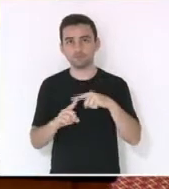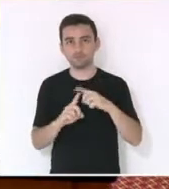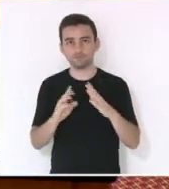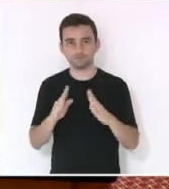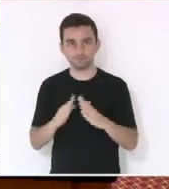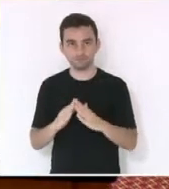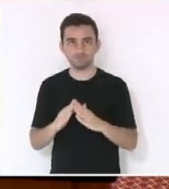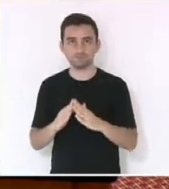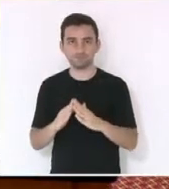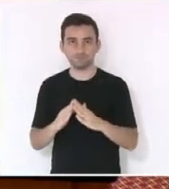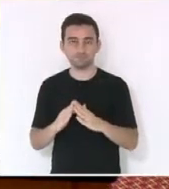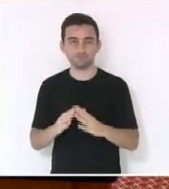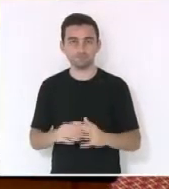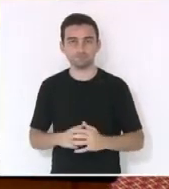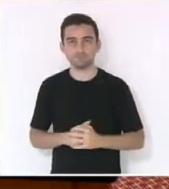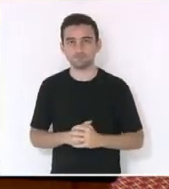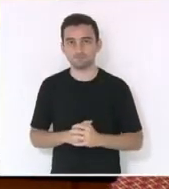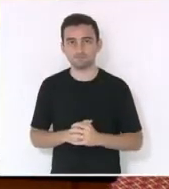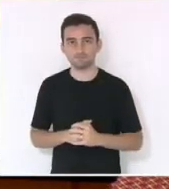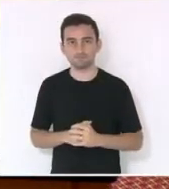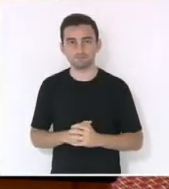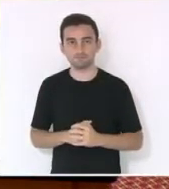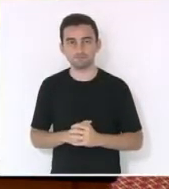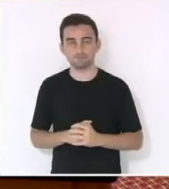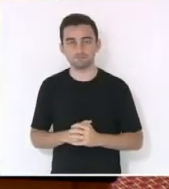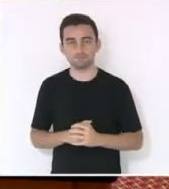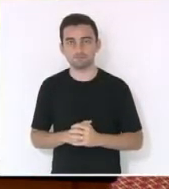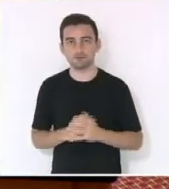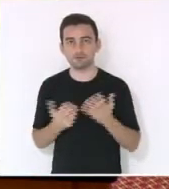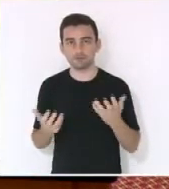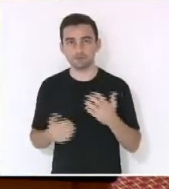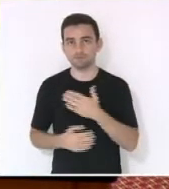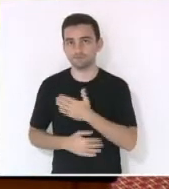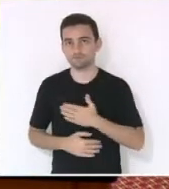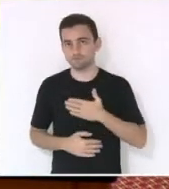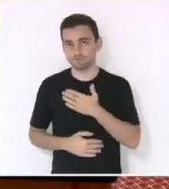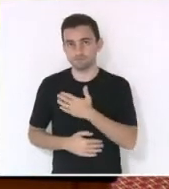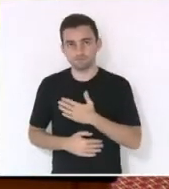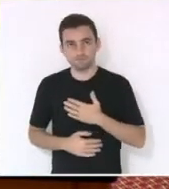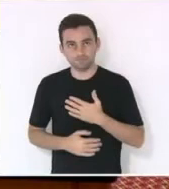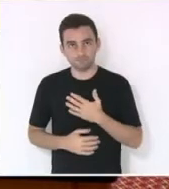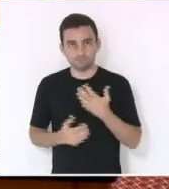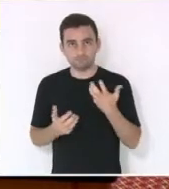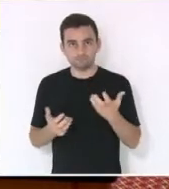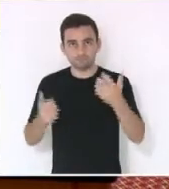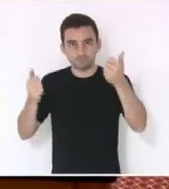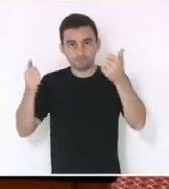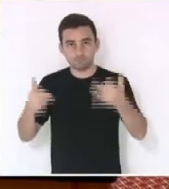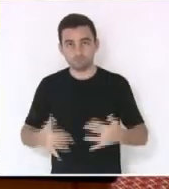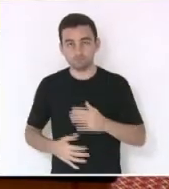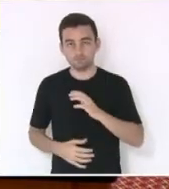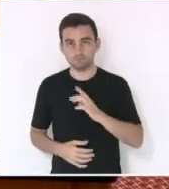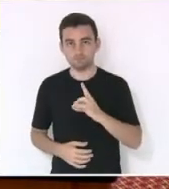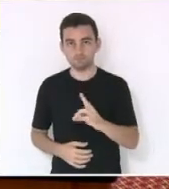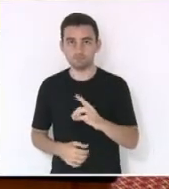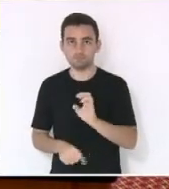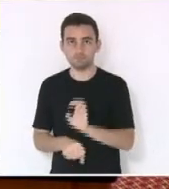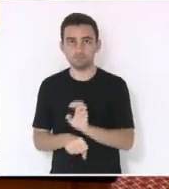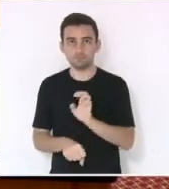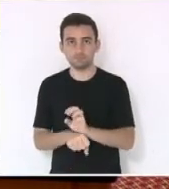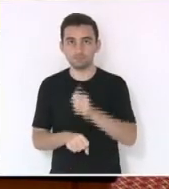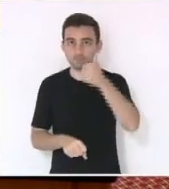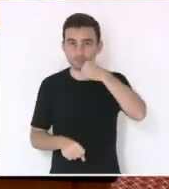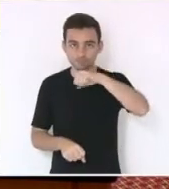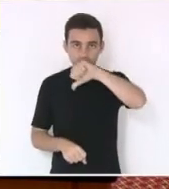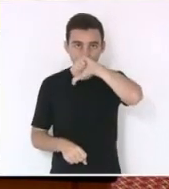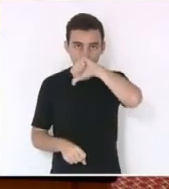de hoje. Mas gostaria de falar para Andréa Carvalho, coordenadora estadual das Mães pela